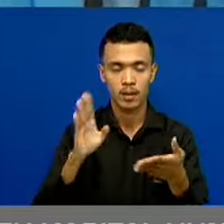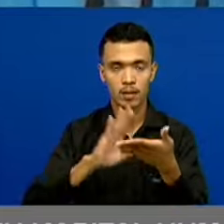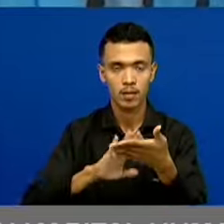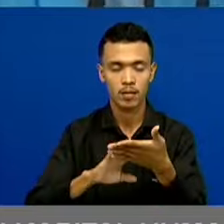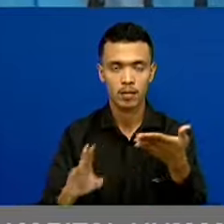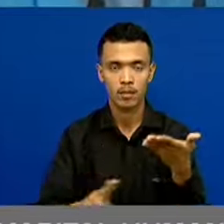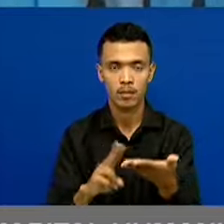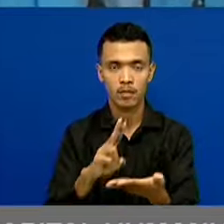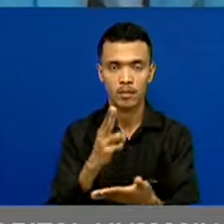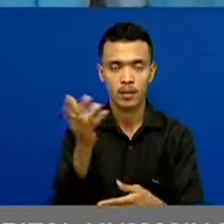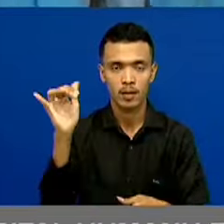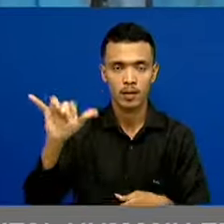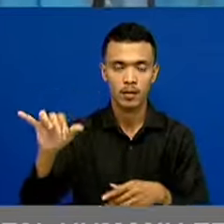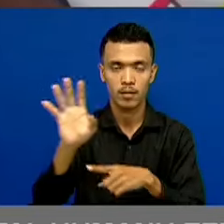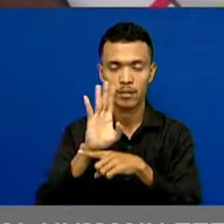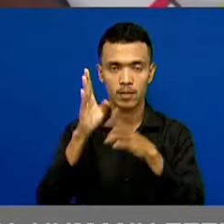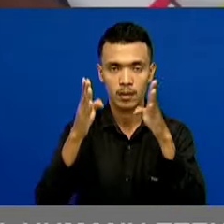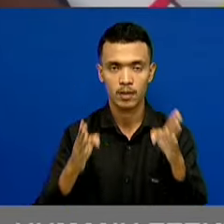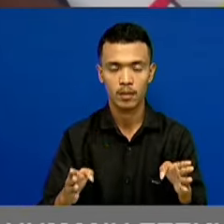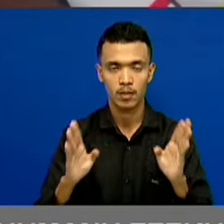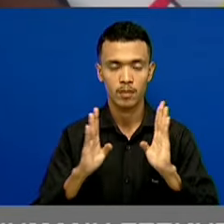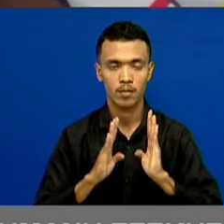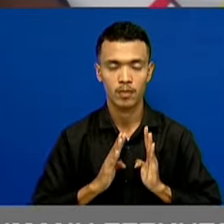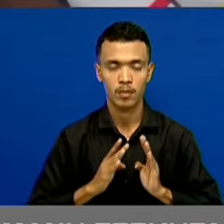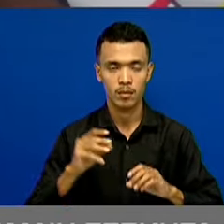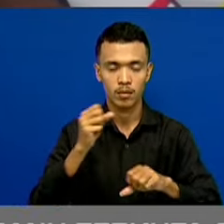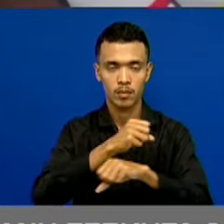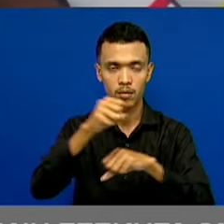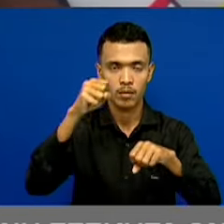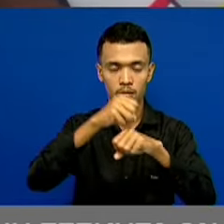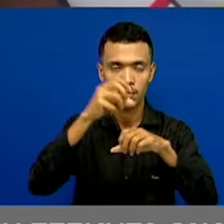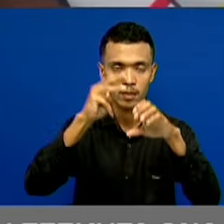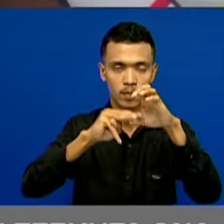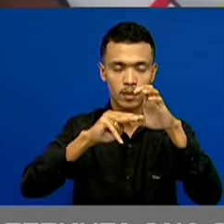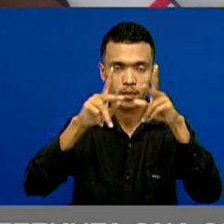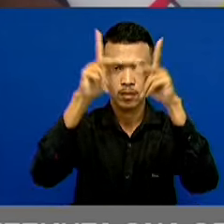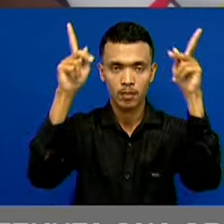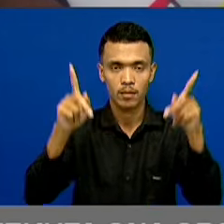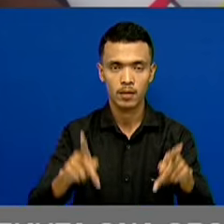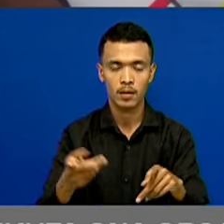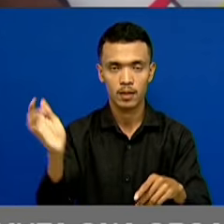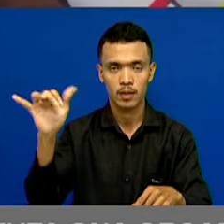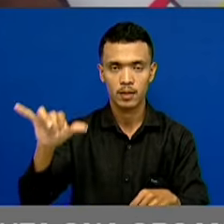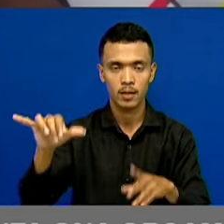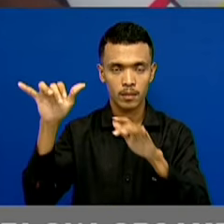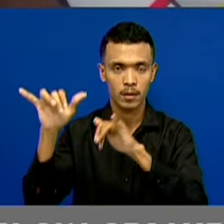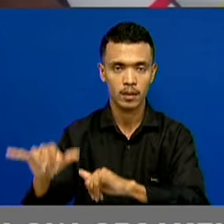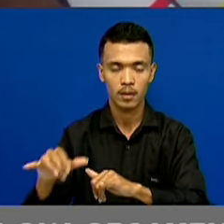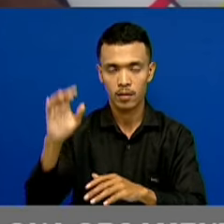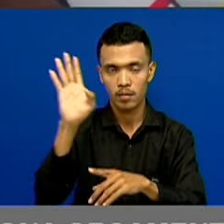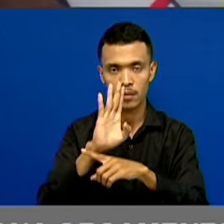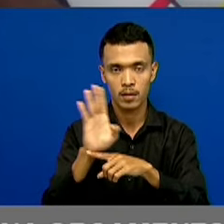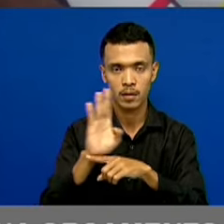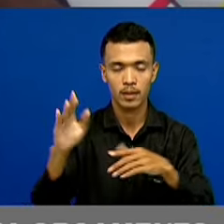Shira, negociantes na loja no Keos na Shira, o empresário Shira Roto, nebe Hela, no Bucamori, Shira